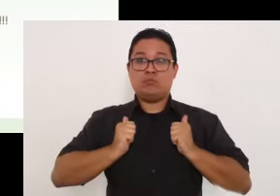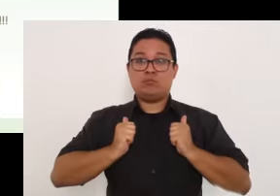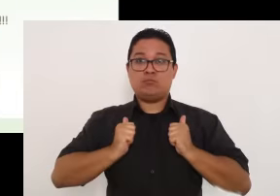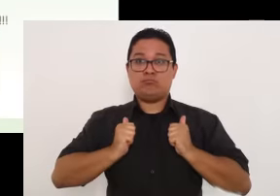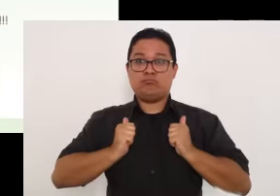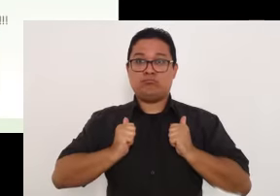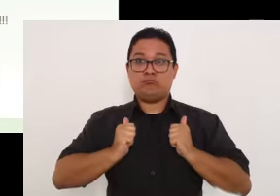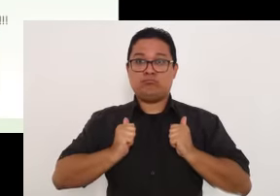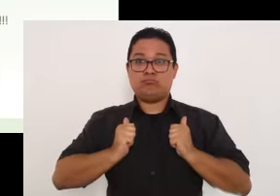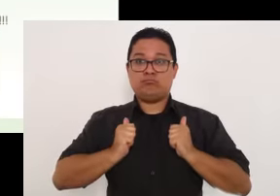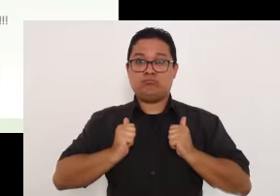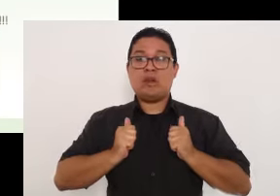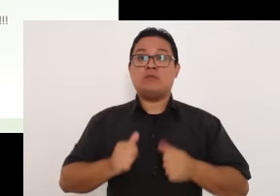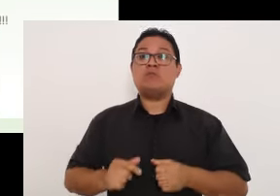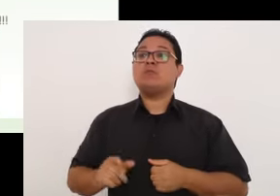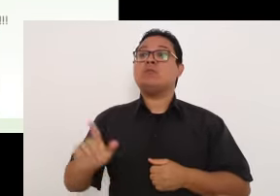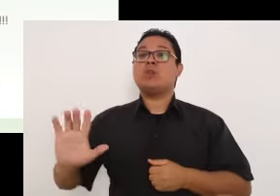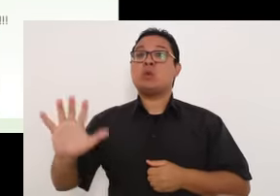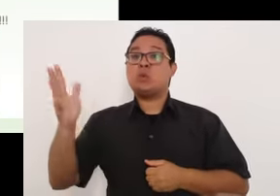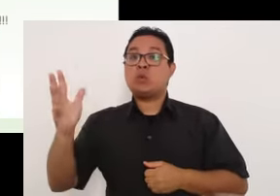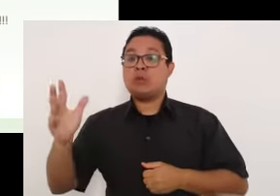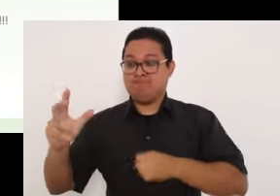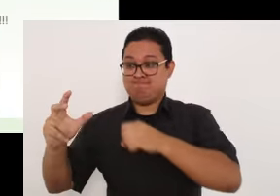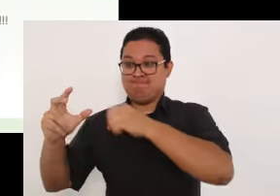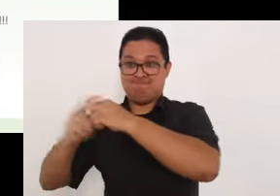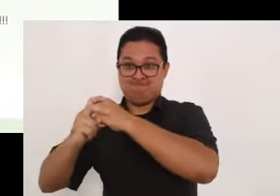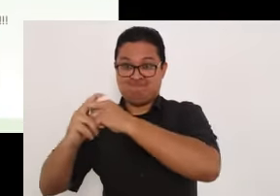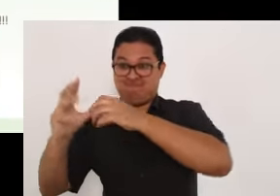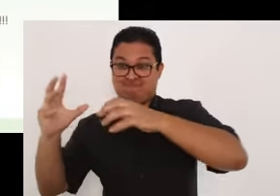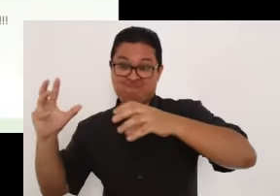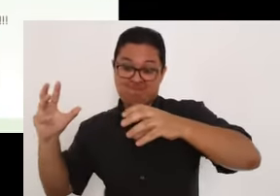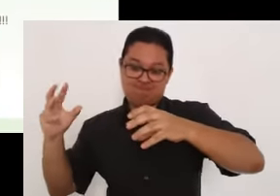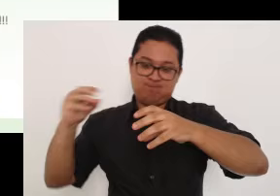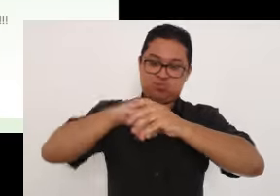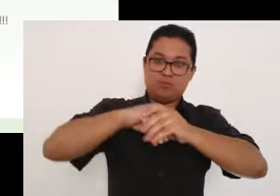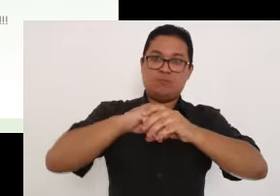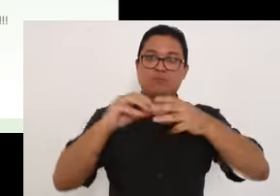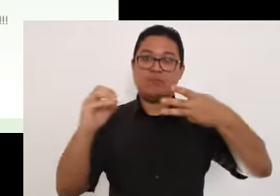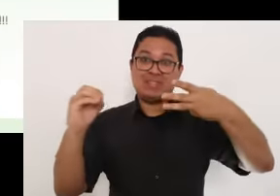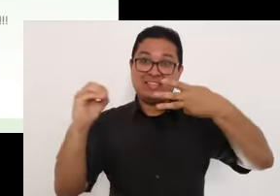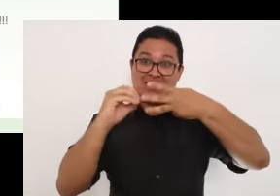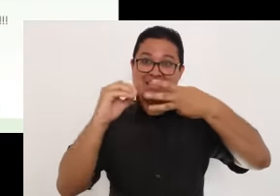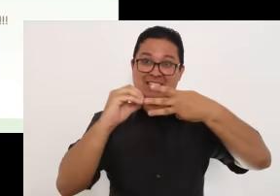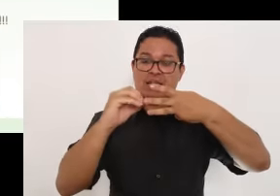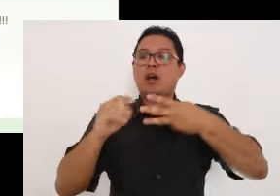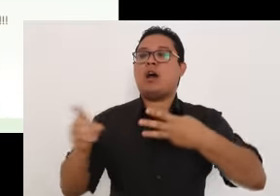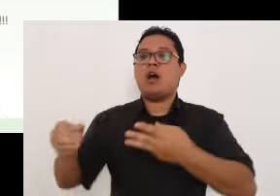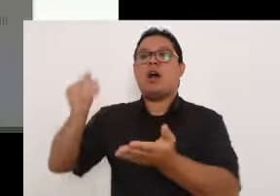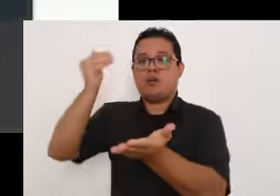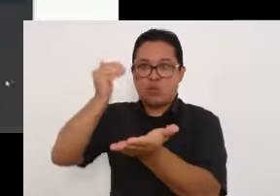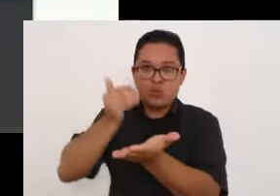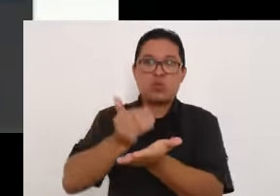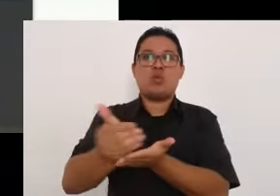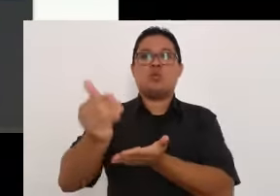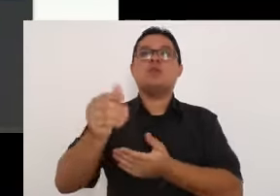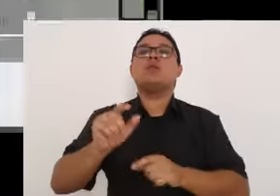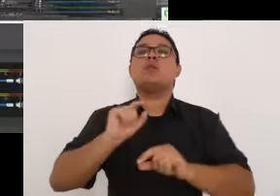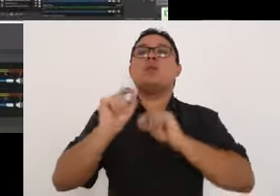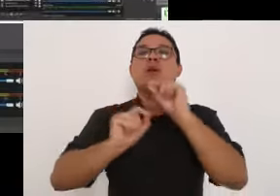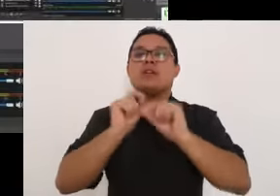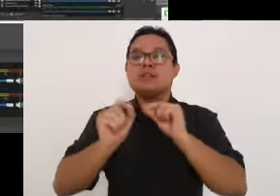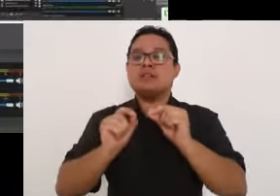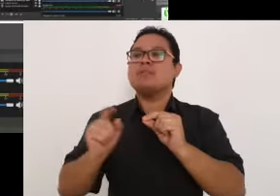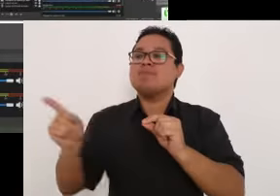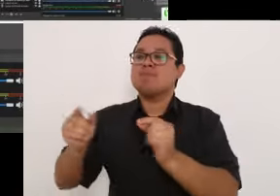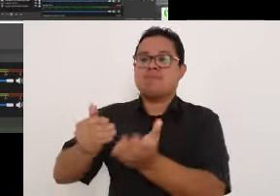vai apresentar algum tipo, tá, de característica que vai se